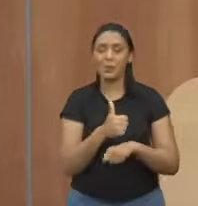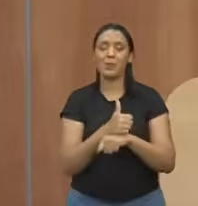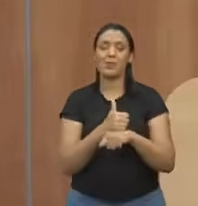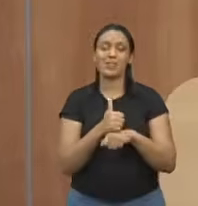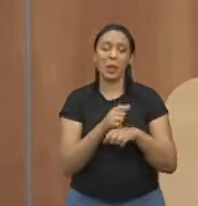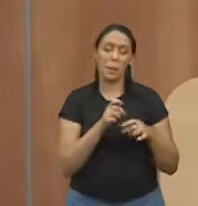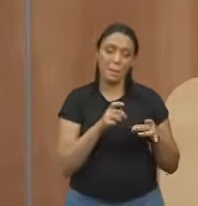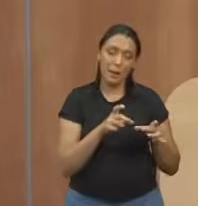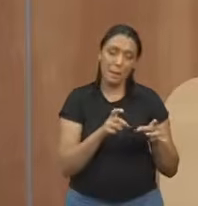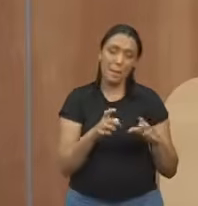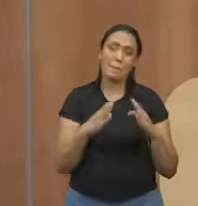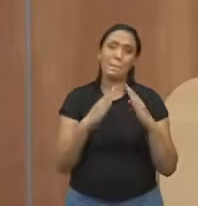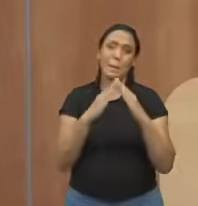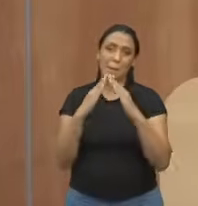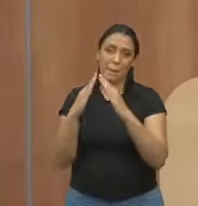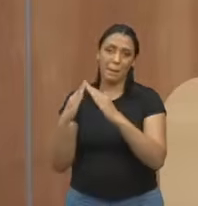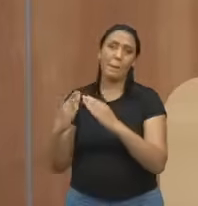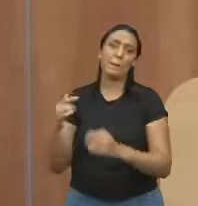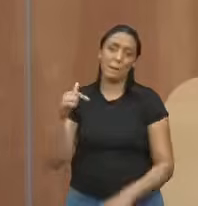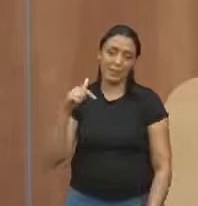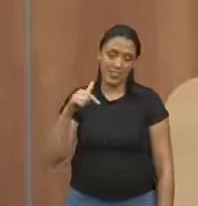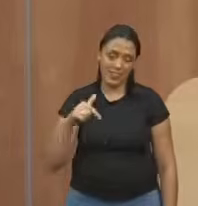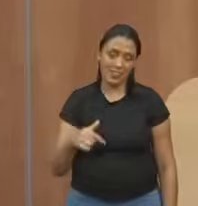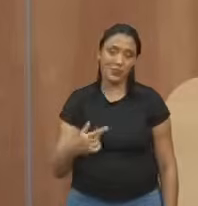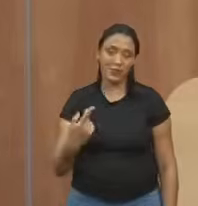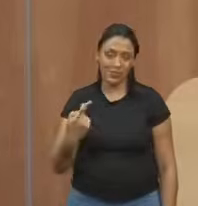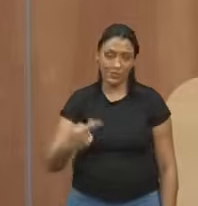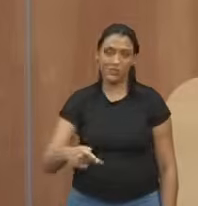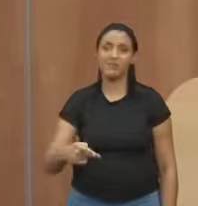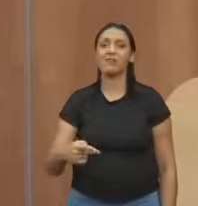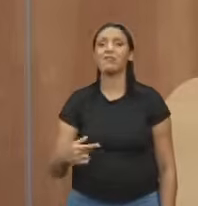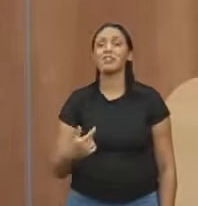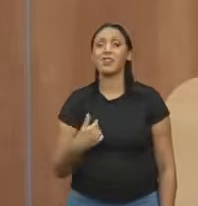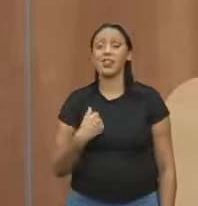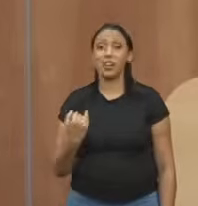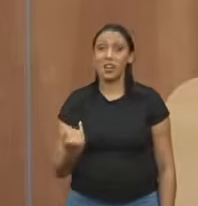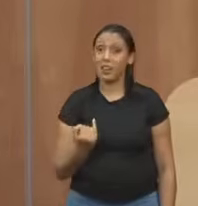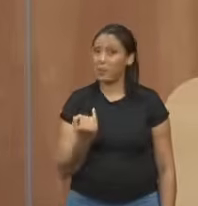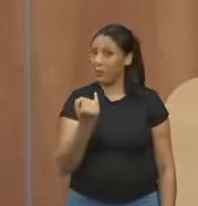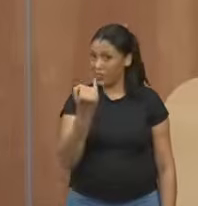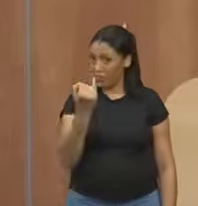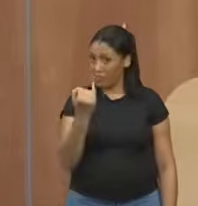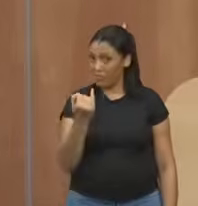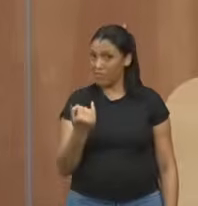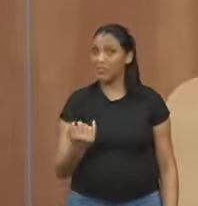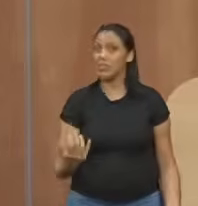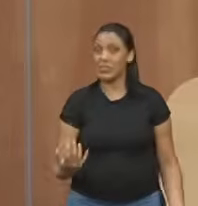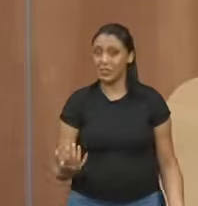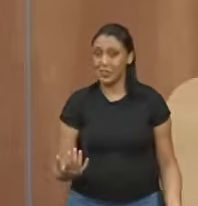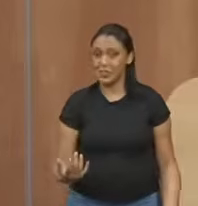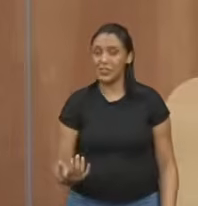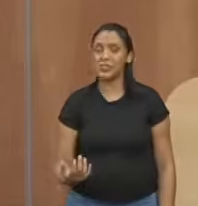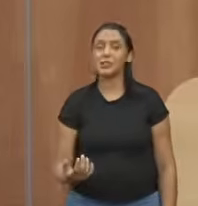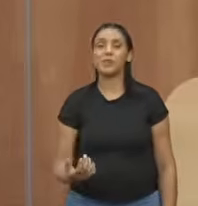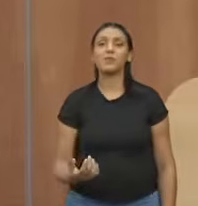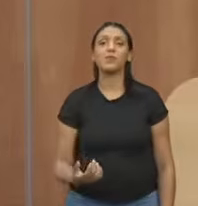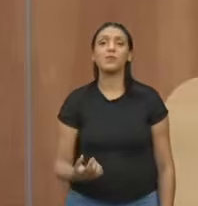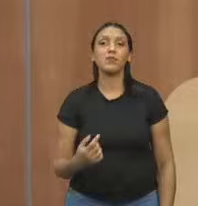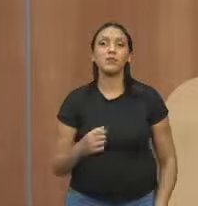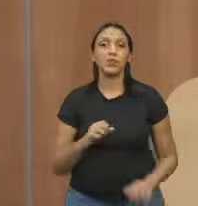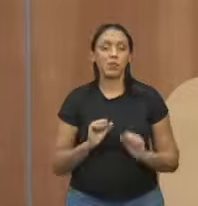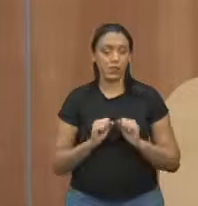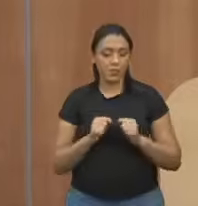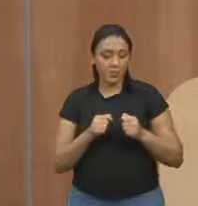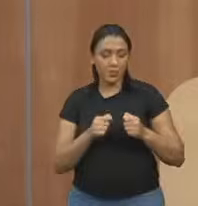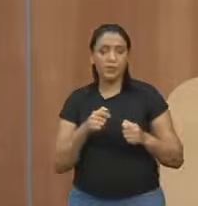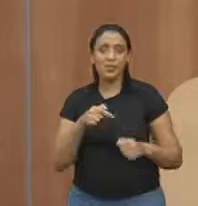faz um trabalho que é importantíssimo para a nossa cidade, cada loteamento que tem aqui na nossa cidade, entra em ação as corretoras aqui da nossa